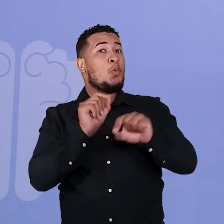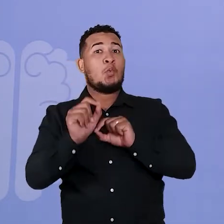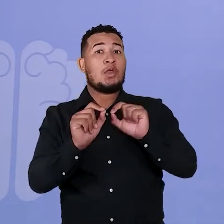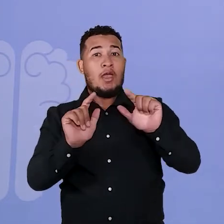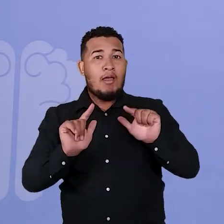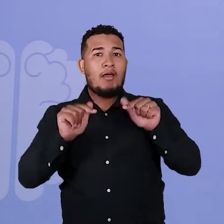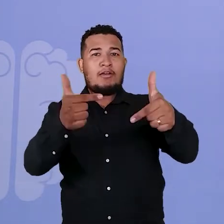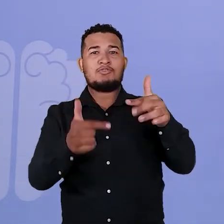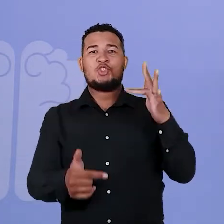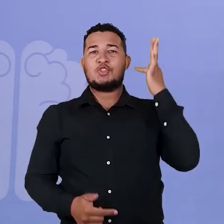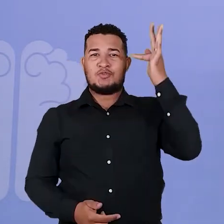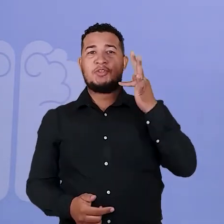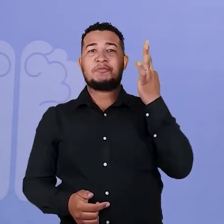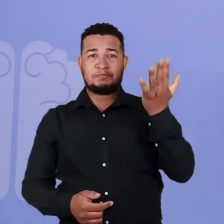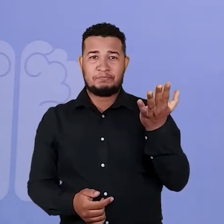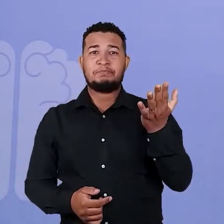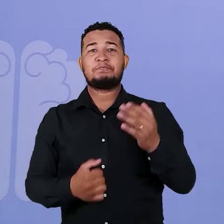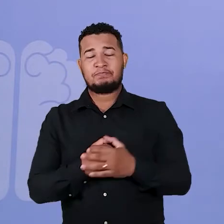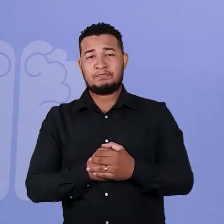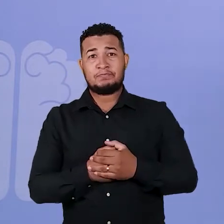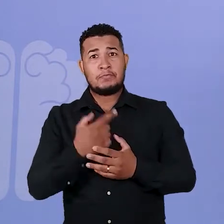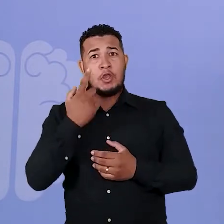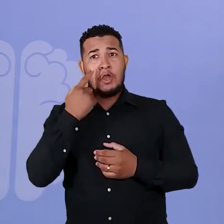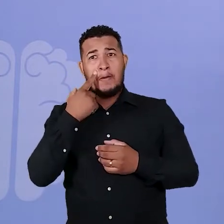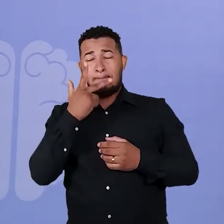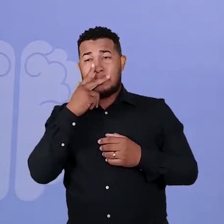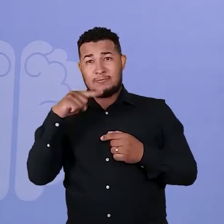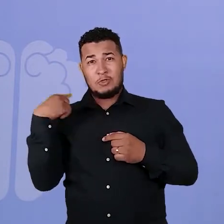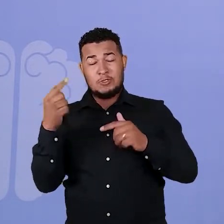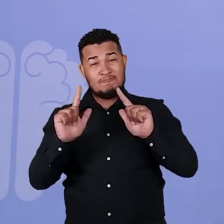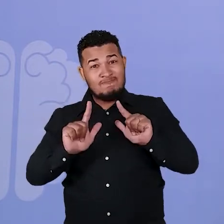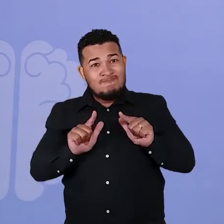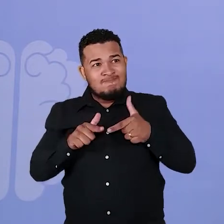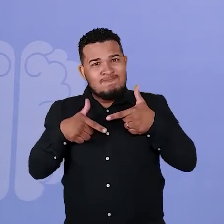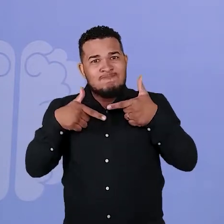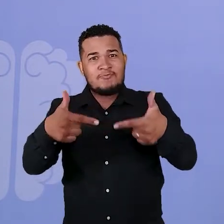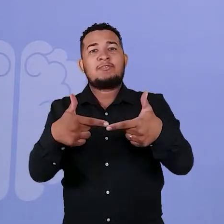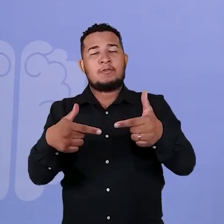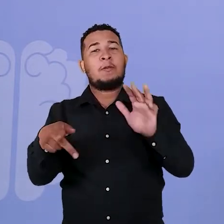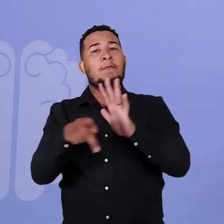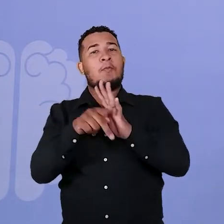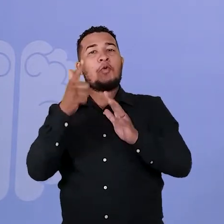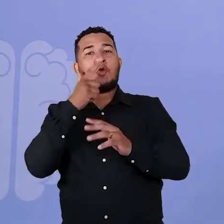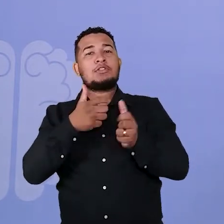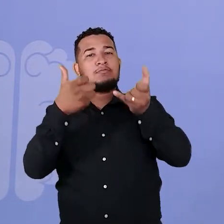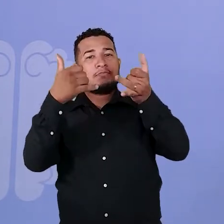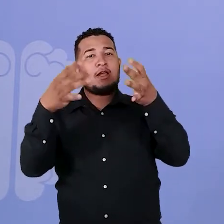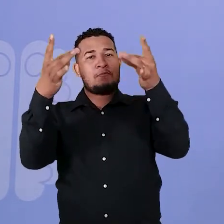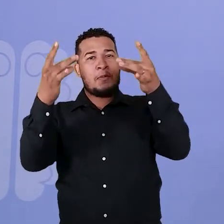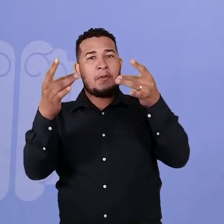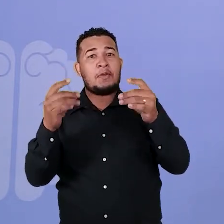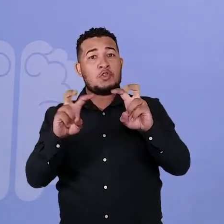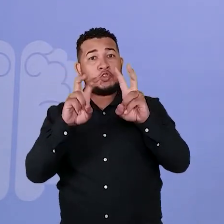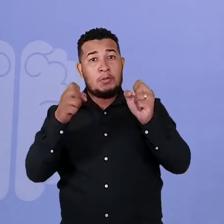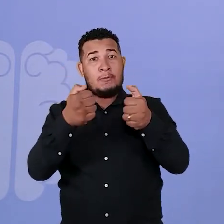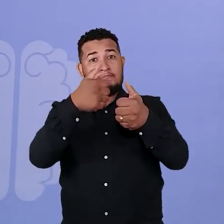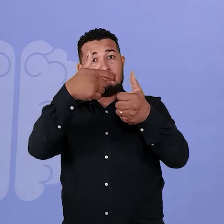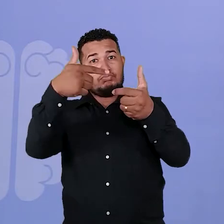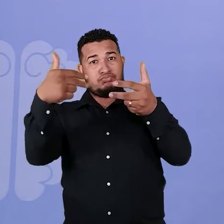filosofia e o que é atitude filosófica. Olha o esforço que a gente fez para falar